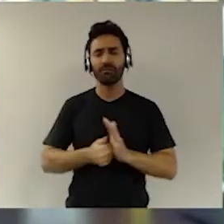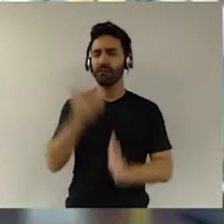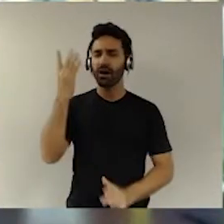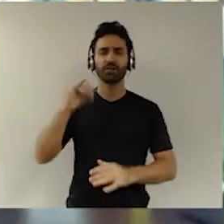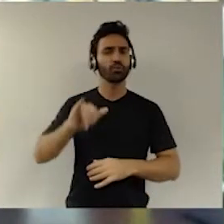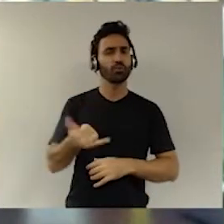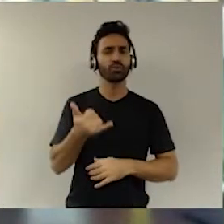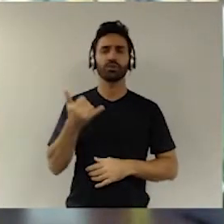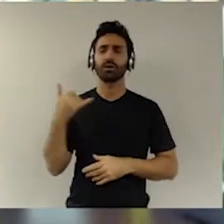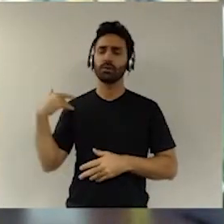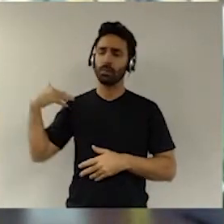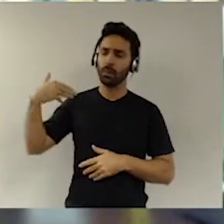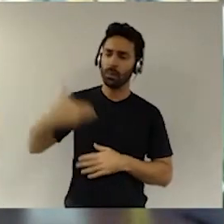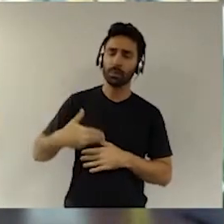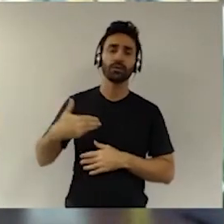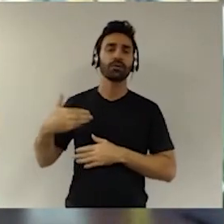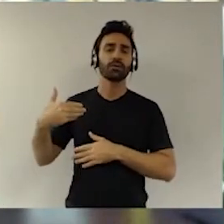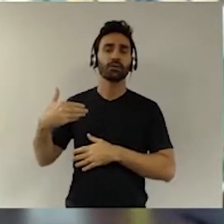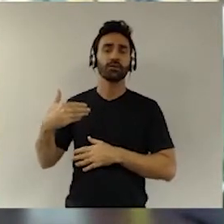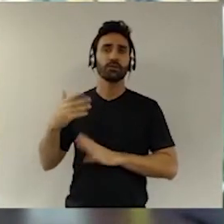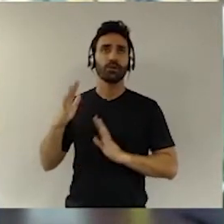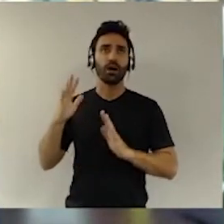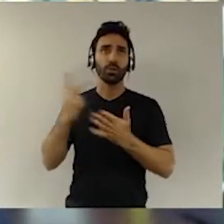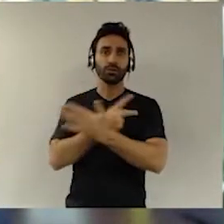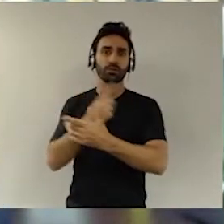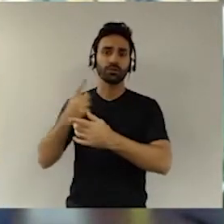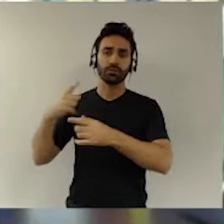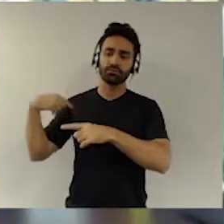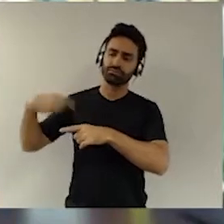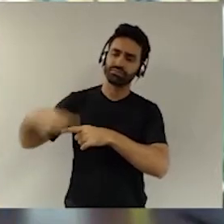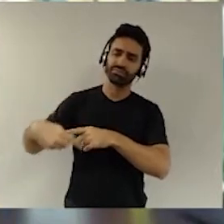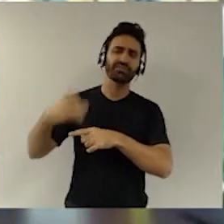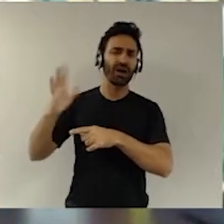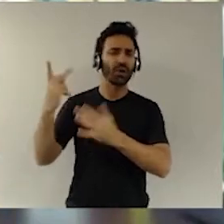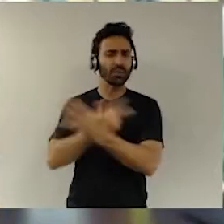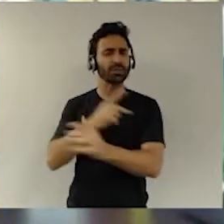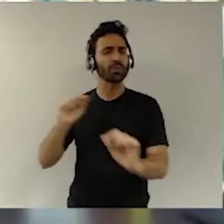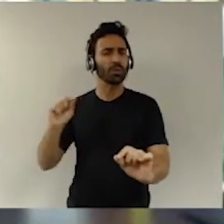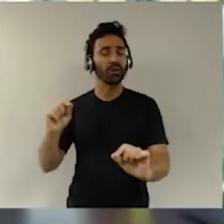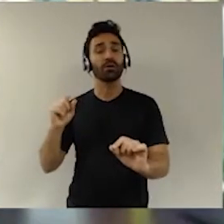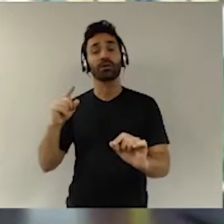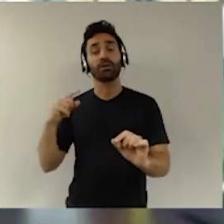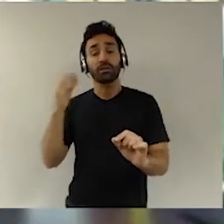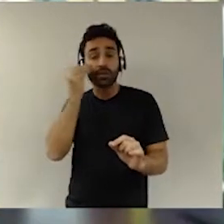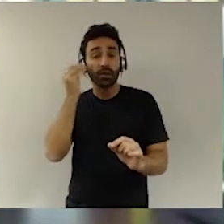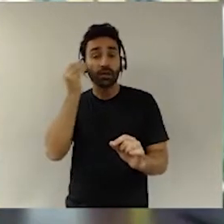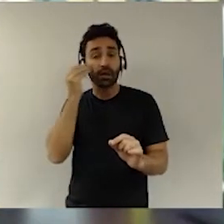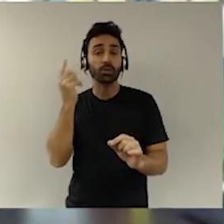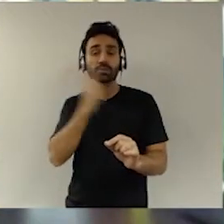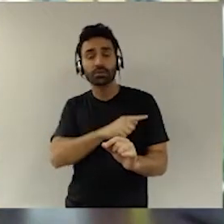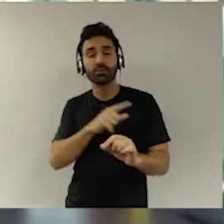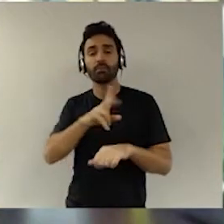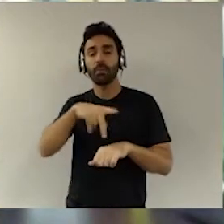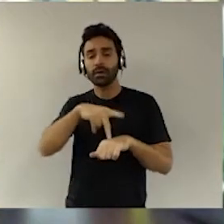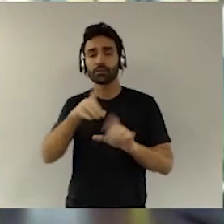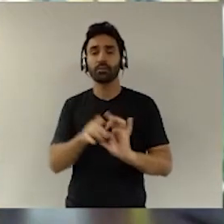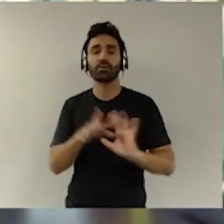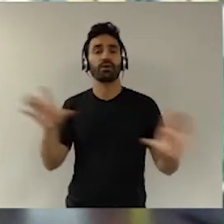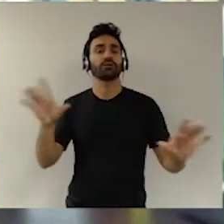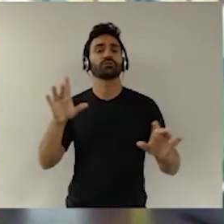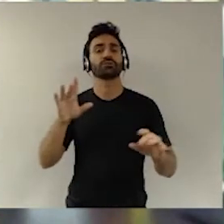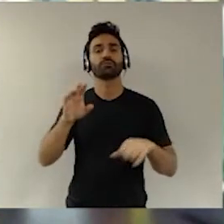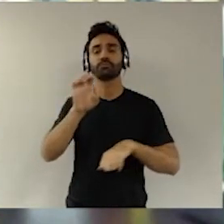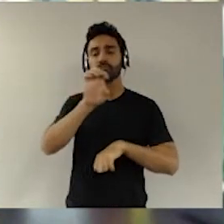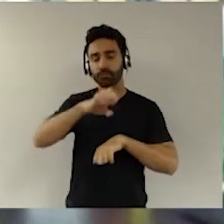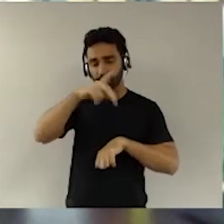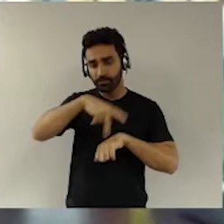ao longo da história, quando se buscou consolidar o Estado Democrático de Direito, o Estado de Direito do nosso